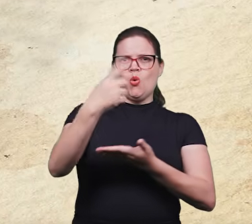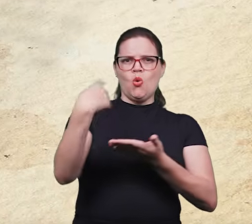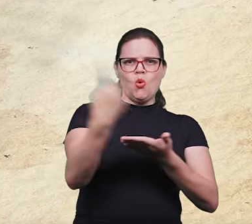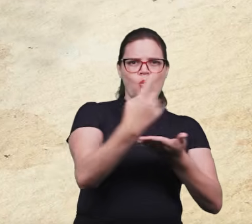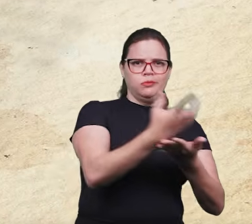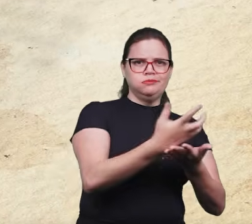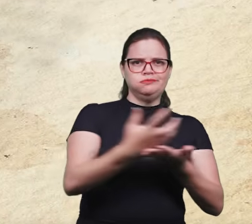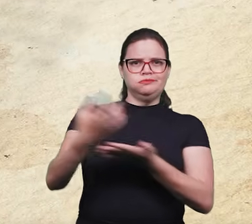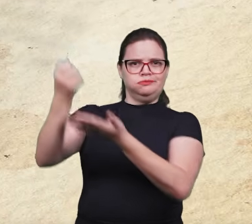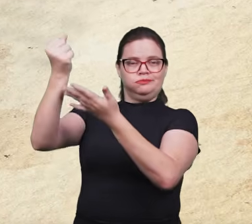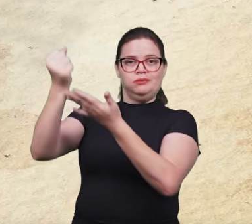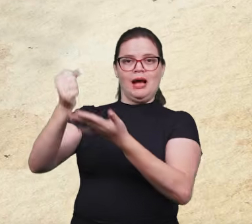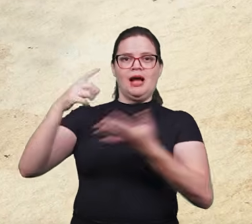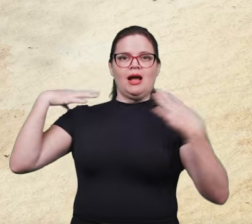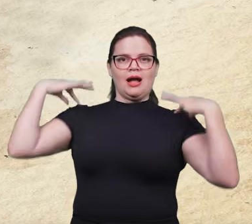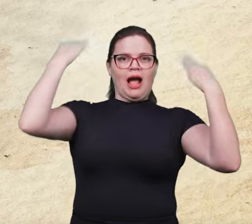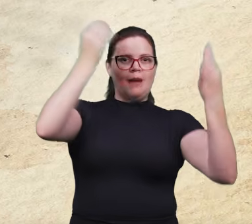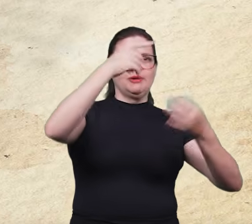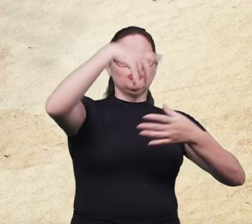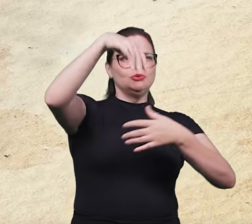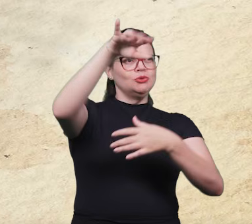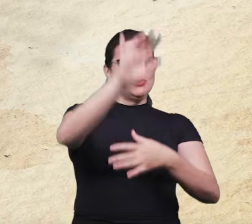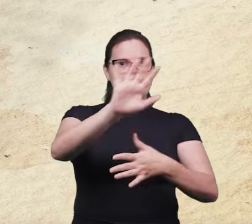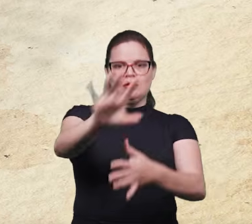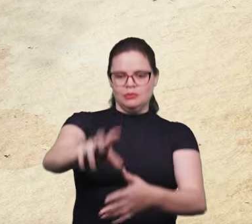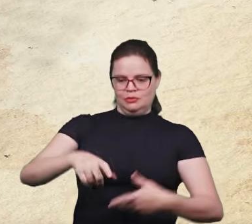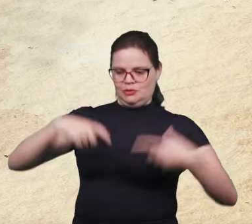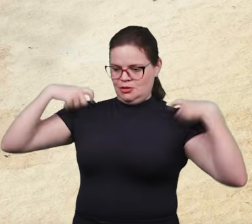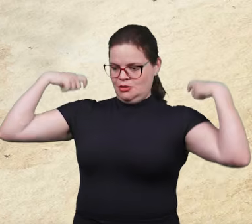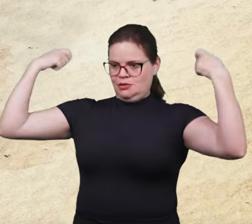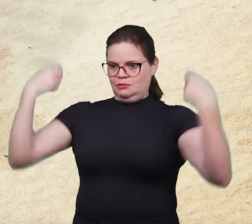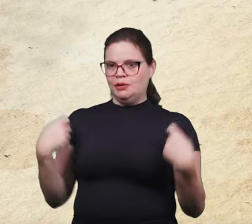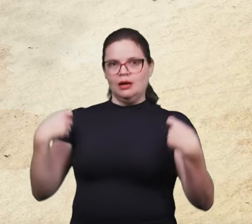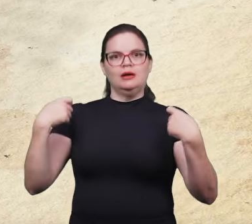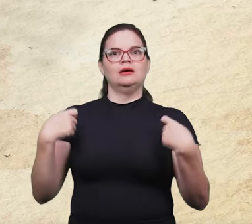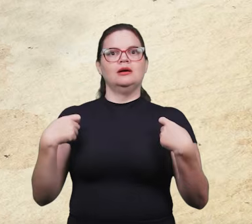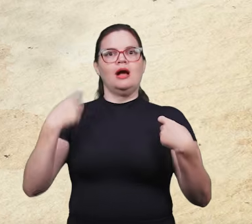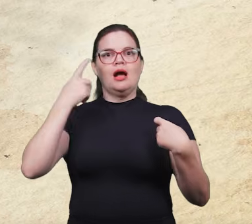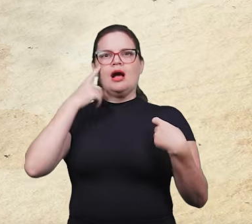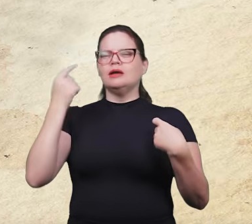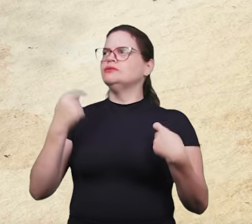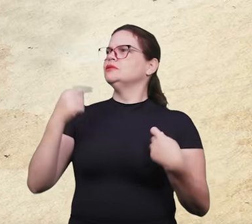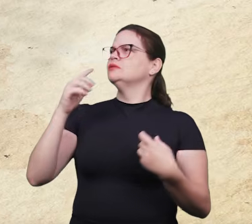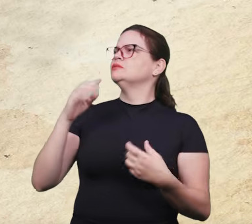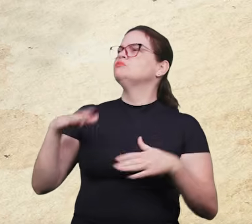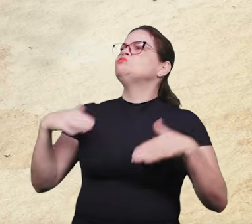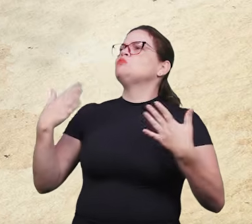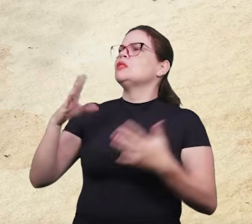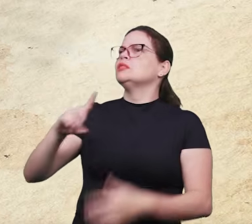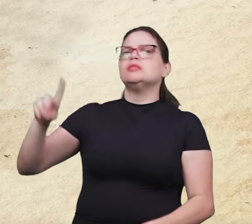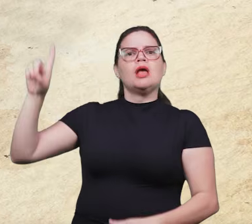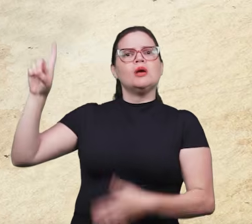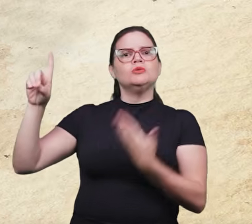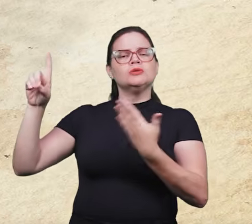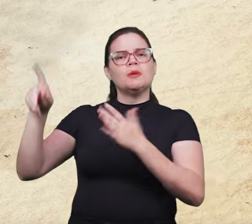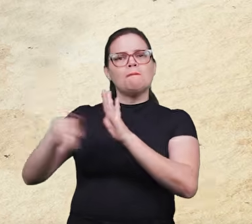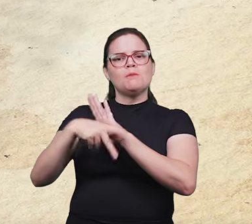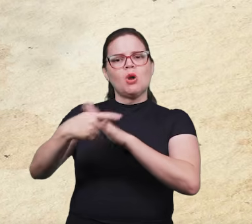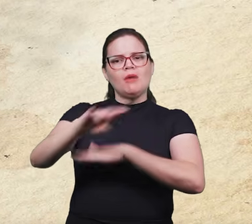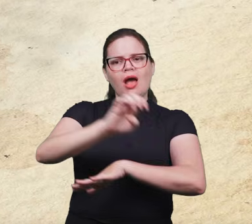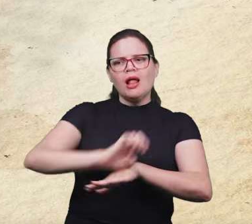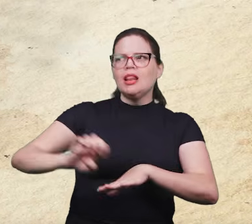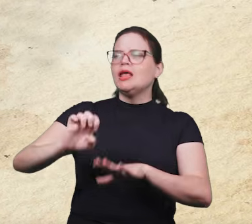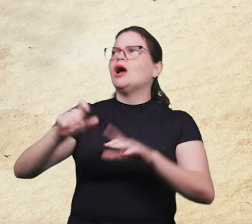e feriu as águas, e disse: Onde está o Senhor, Deus de Elias? Então feriu as águas, e